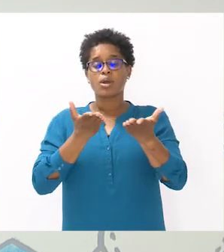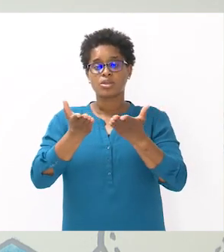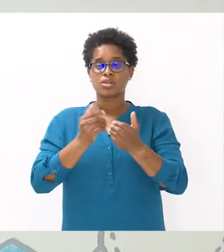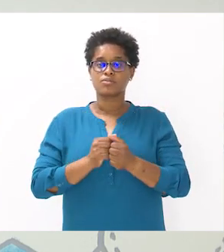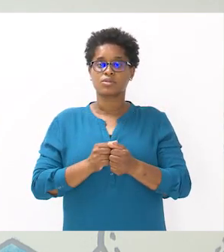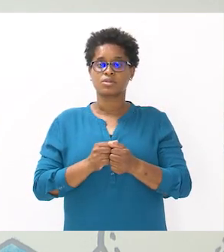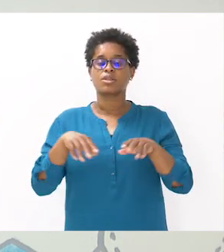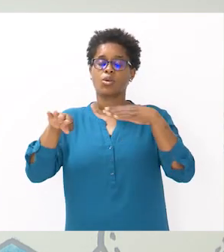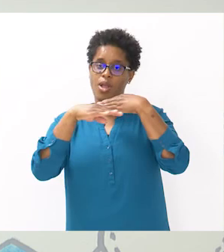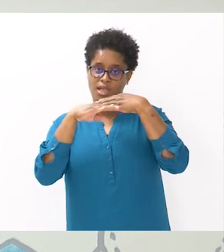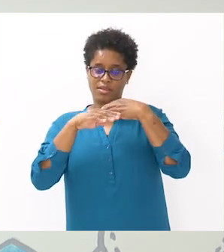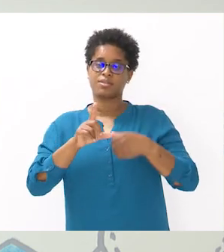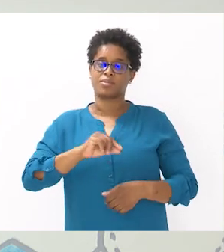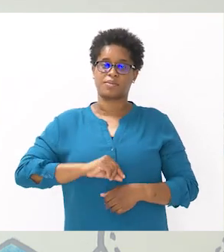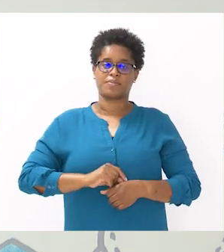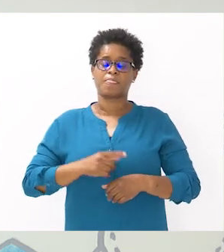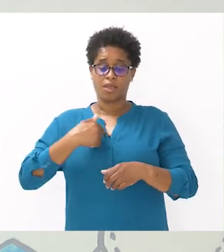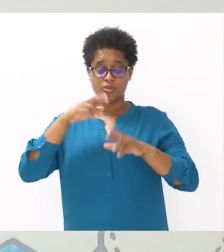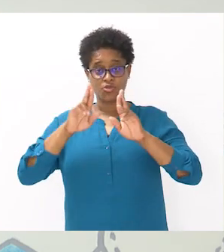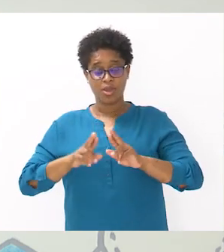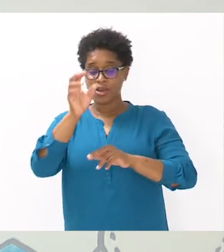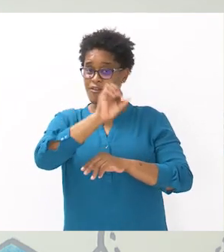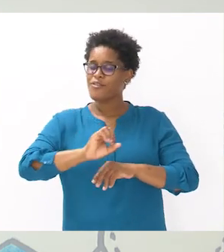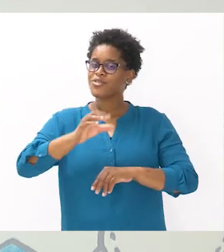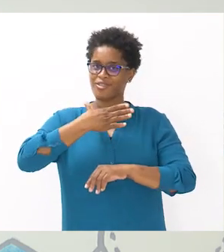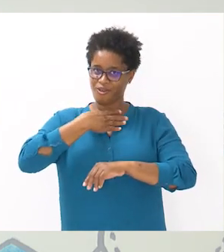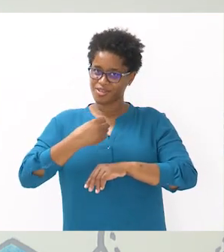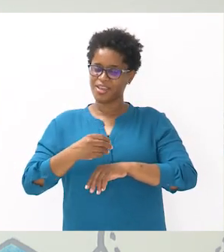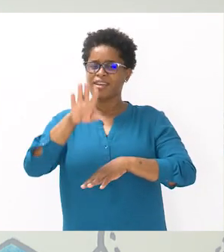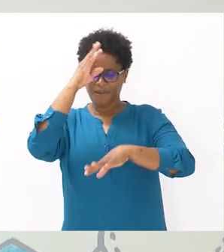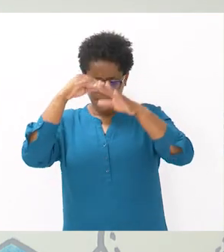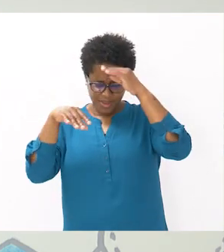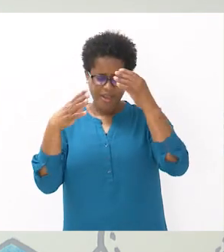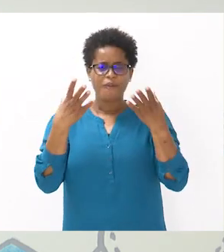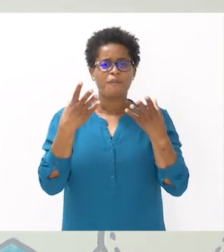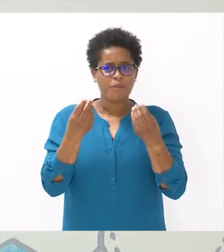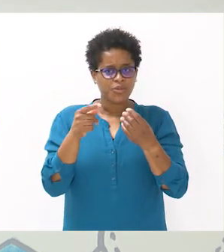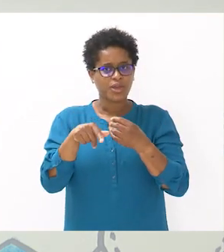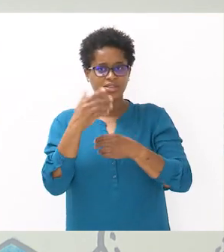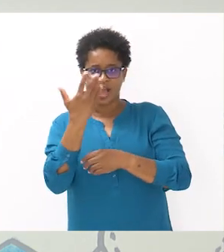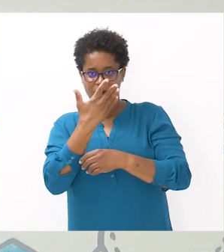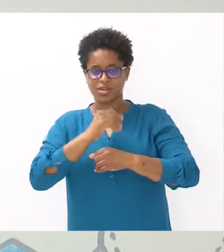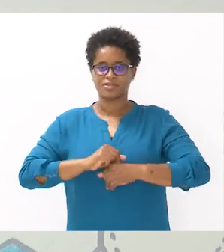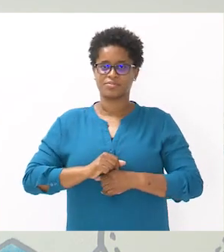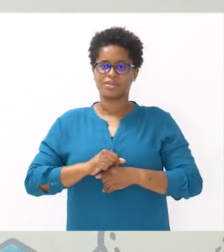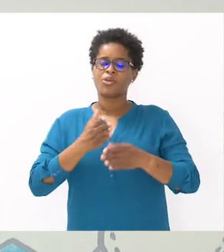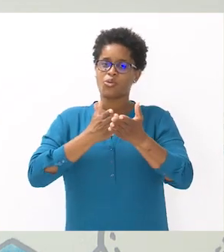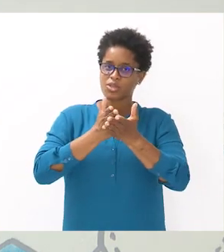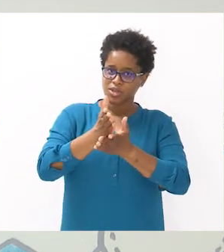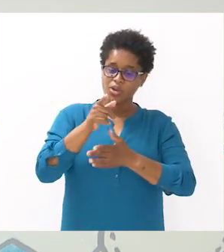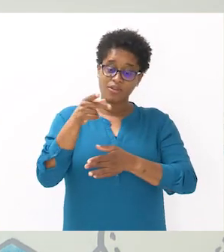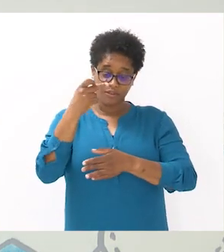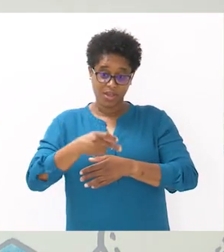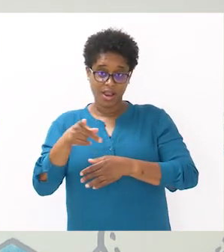de igualdade. Espero que tenham gostado e que aprenderam muito com esta aula. E continuem em